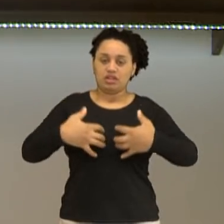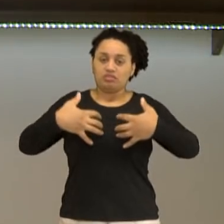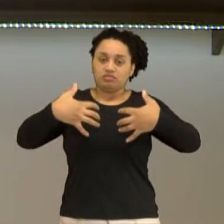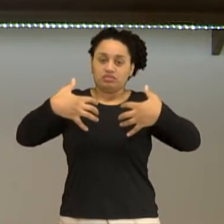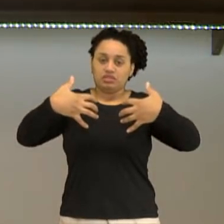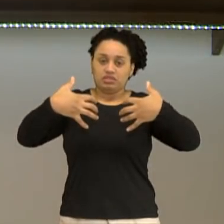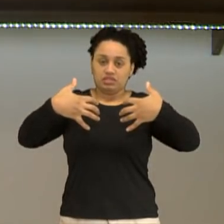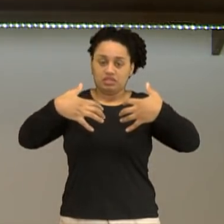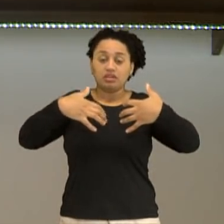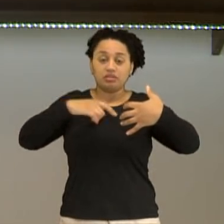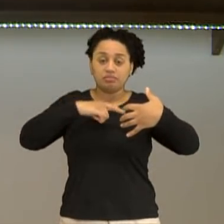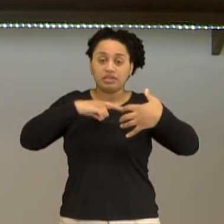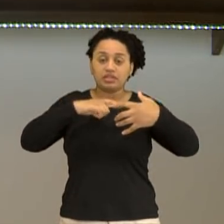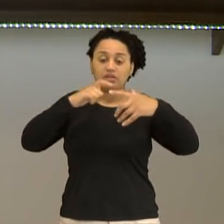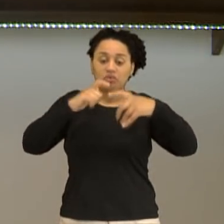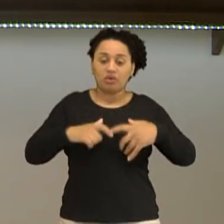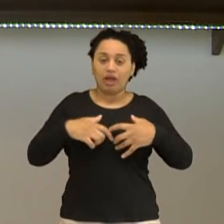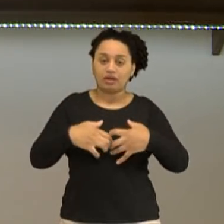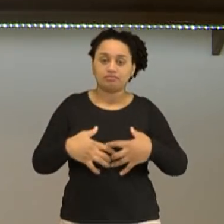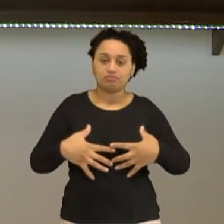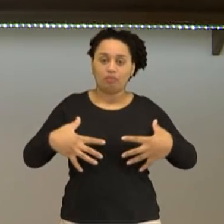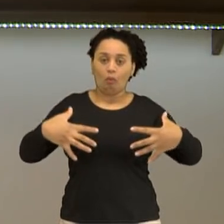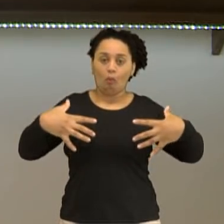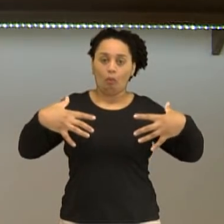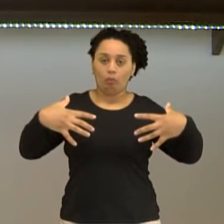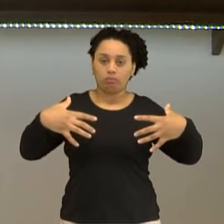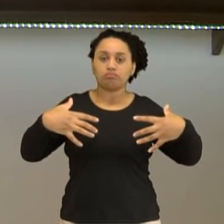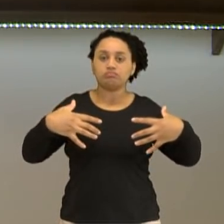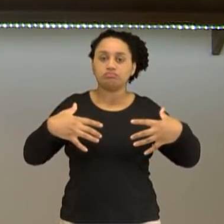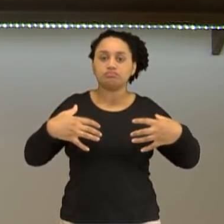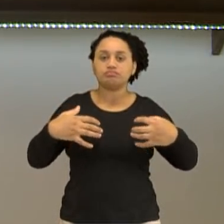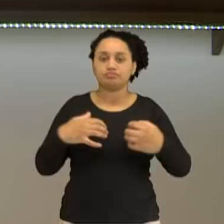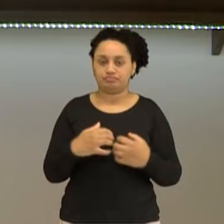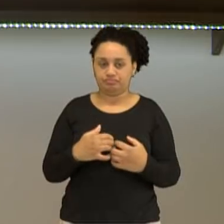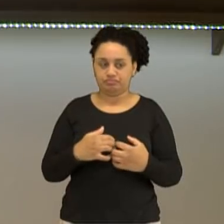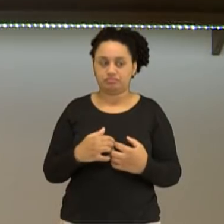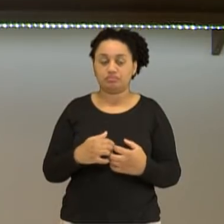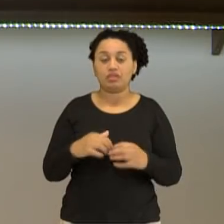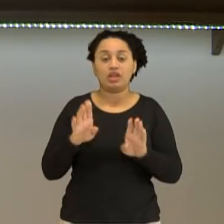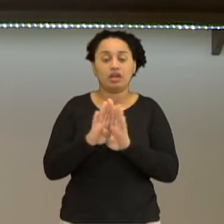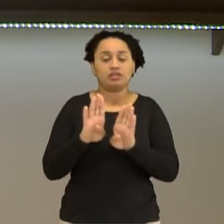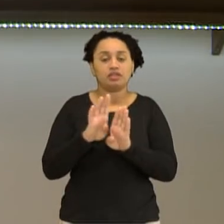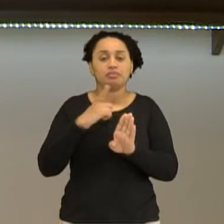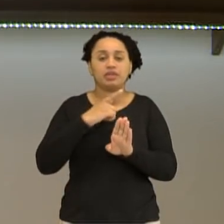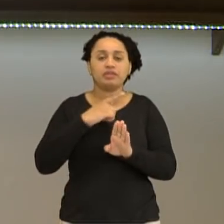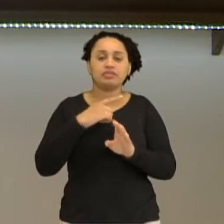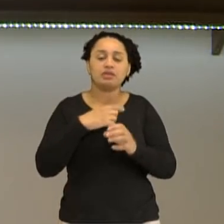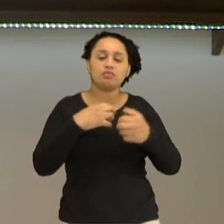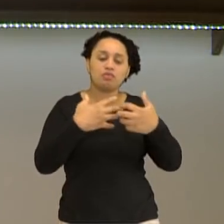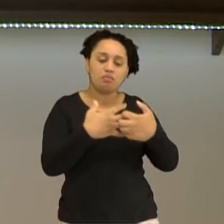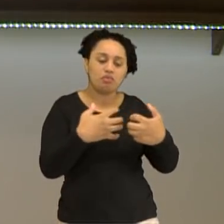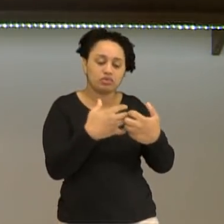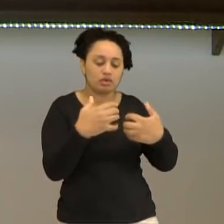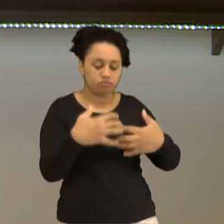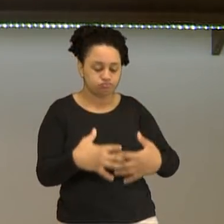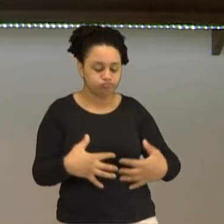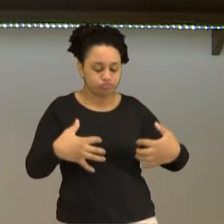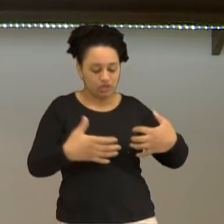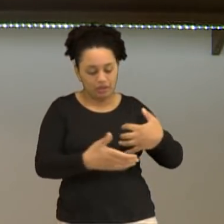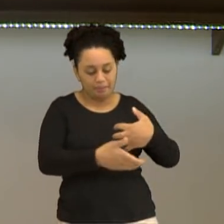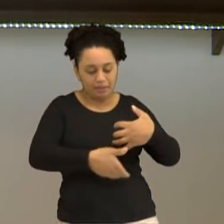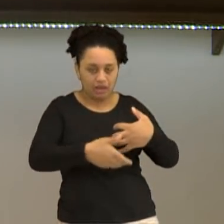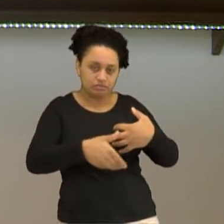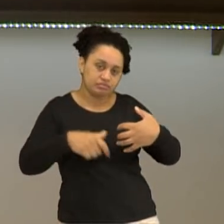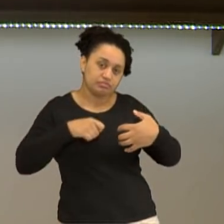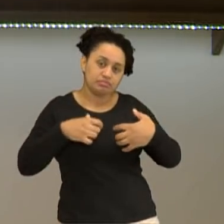haja espaço para o pulmão insuflar. Além disso, pessoal, nós temos um músculo que fica embaixo dos pulmões aqui, que é simbolizado